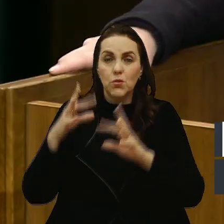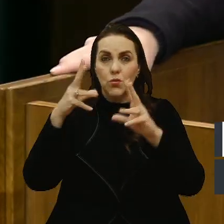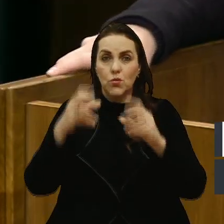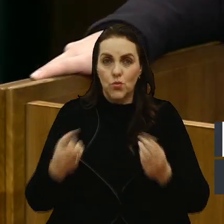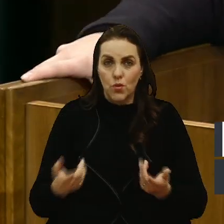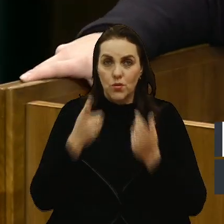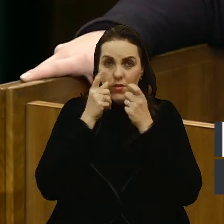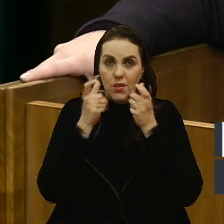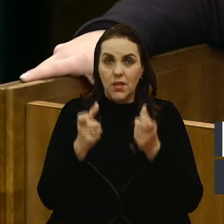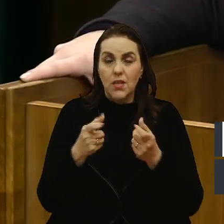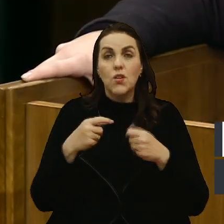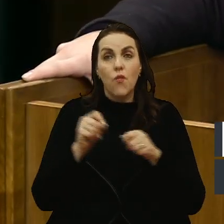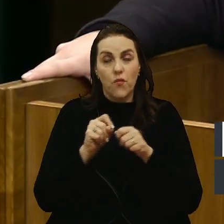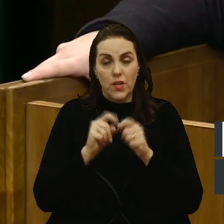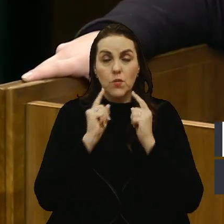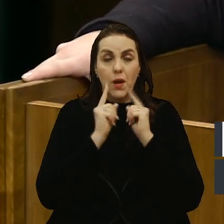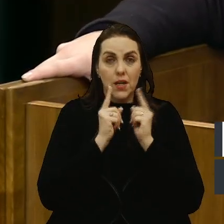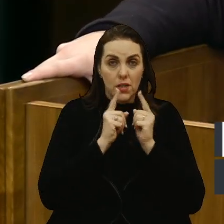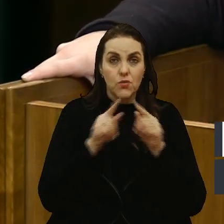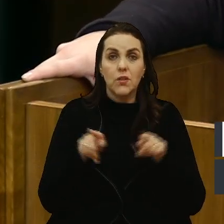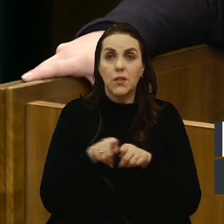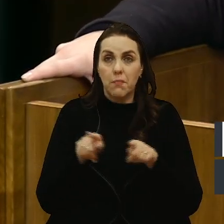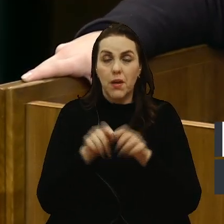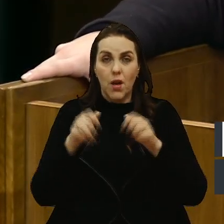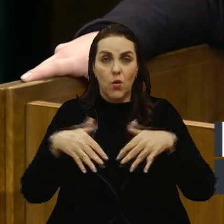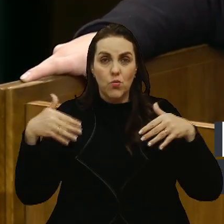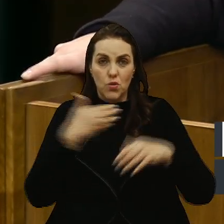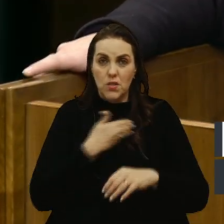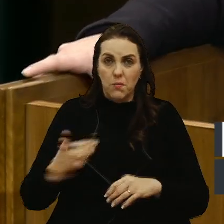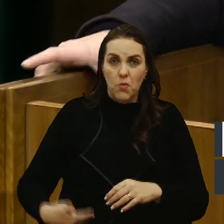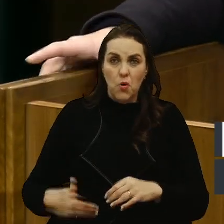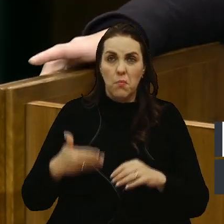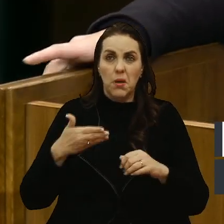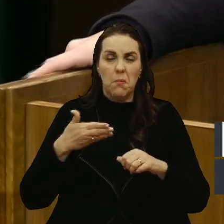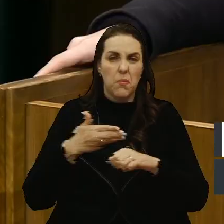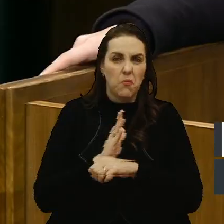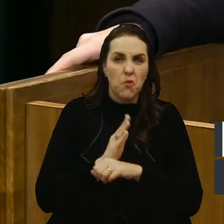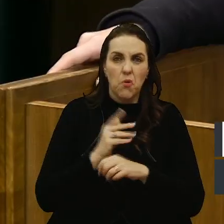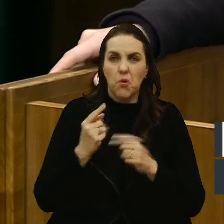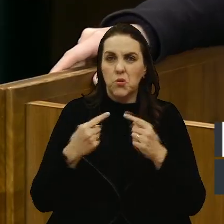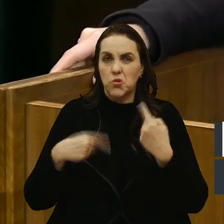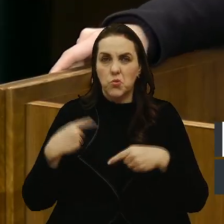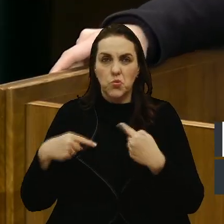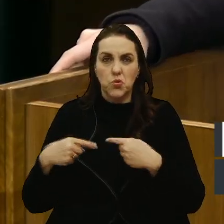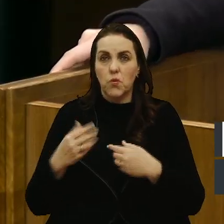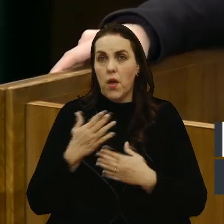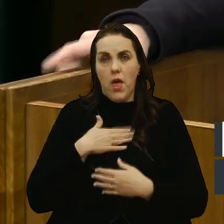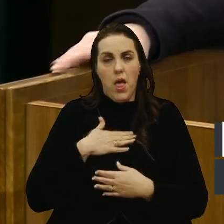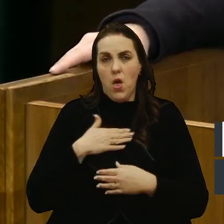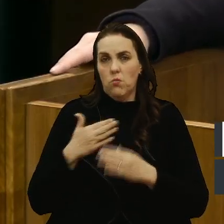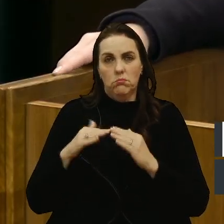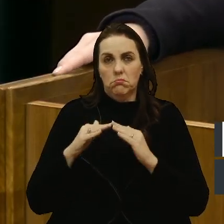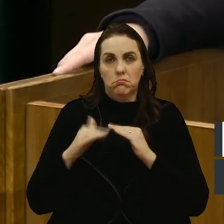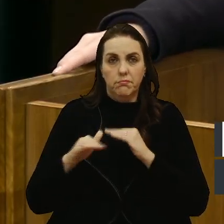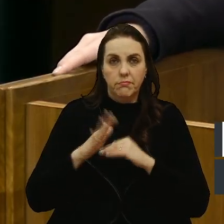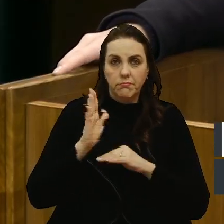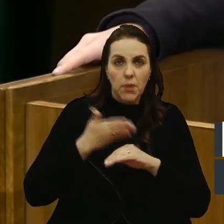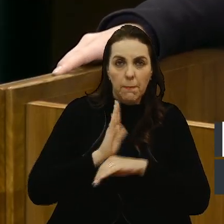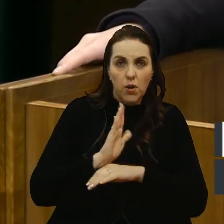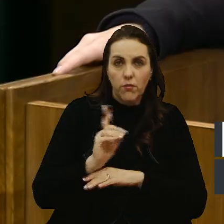uma crítica e faço aqui que a audiência pública que aprovou, que discutiu, porque eu particularmente não aprovo, que discutiu esse